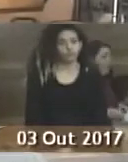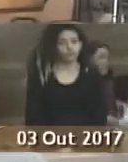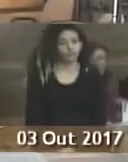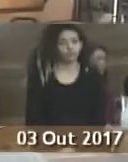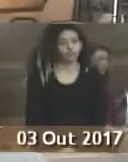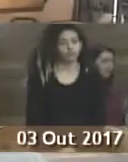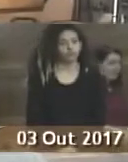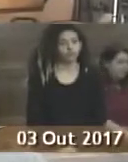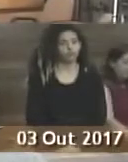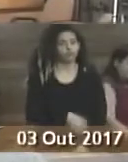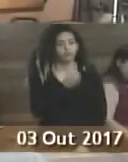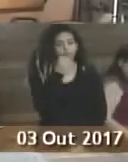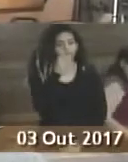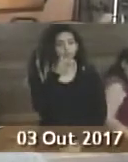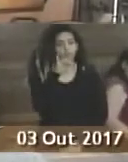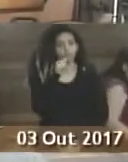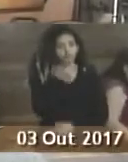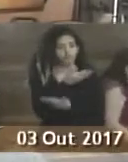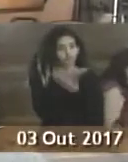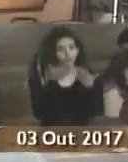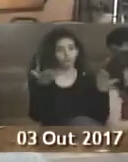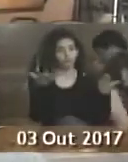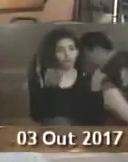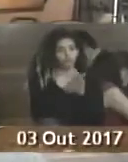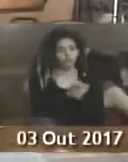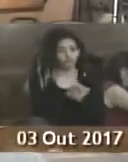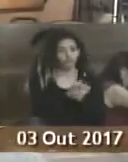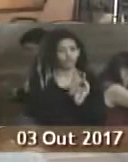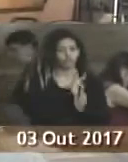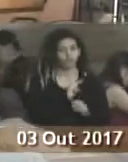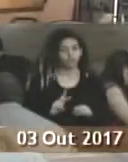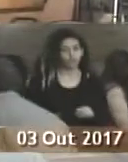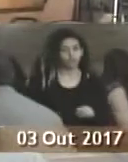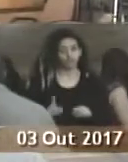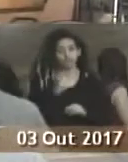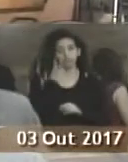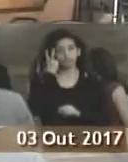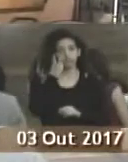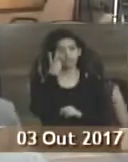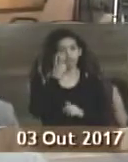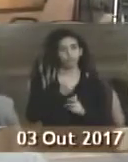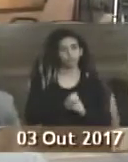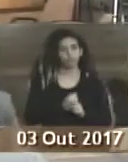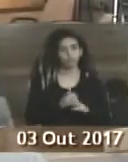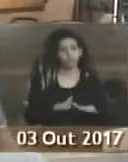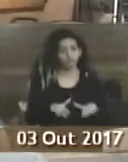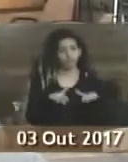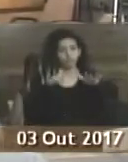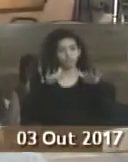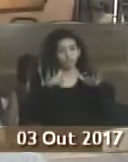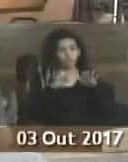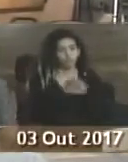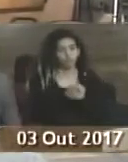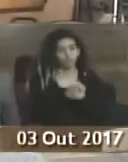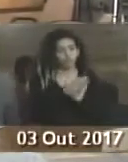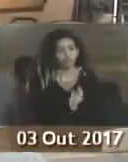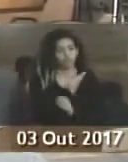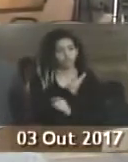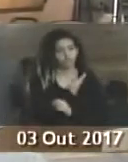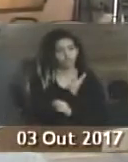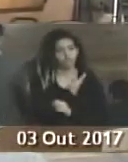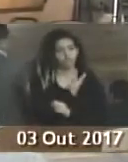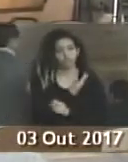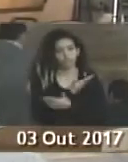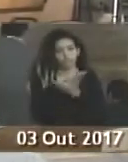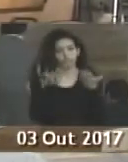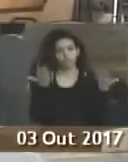Bom dia a todos, bom dia à mesa, presidente, vereadoras e vereadores. a plenária que nos assiste, os amigos,